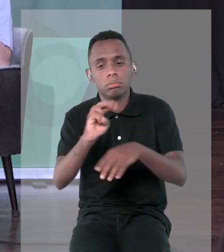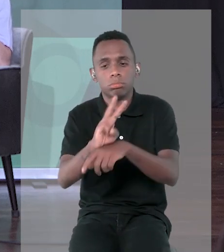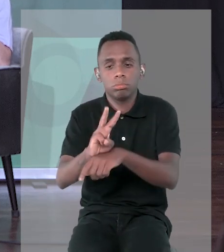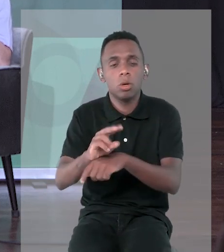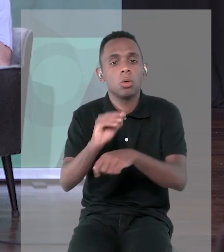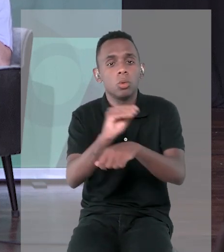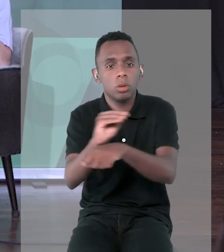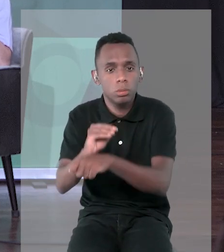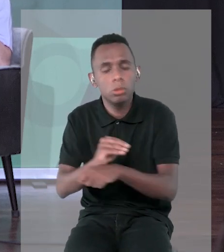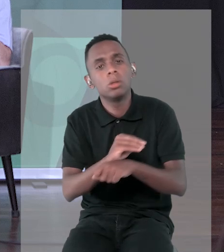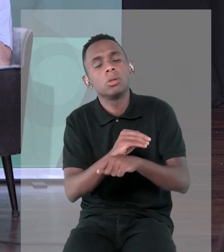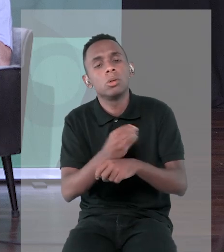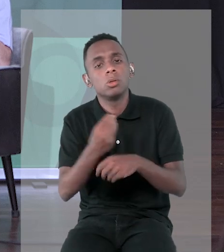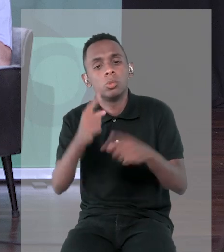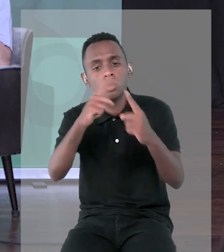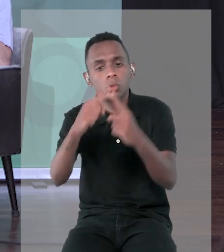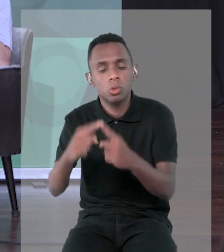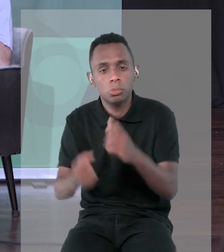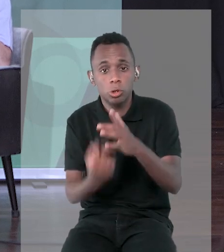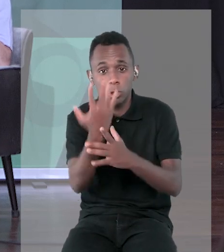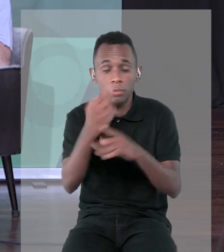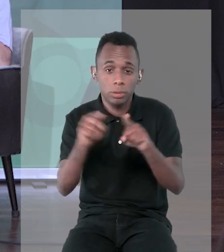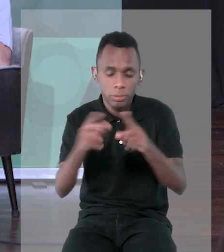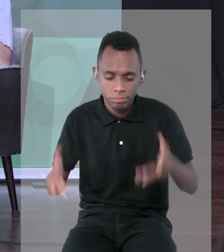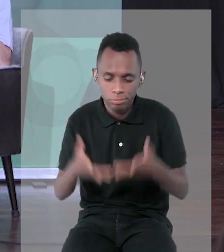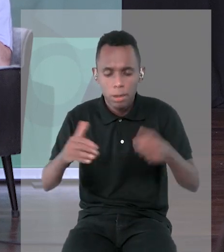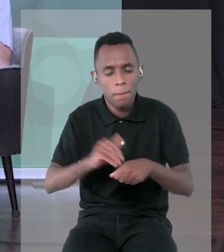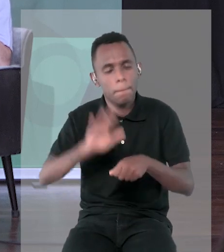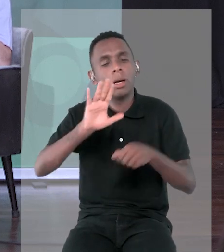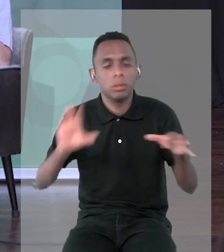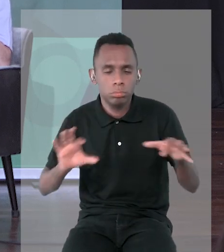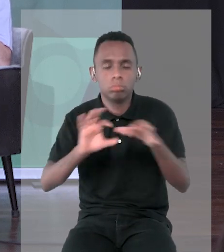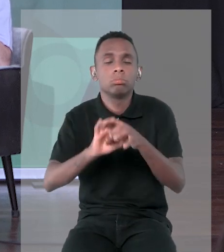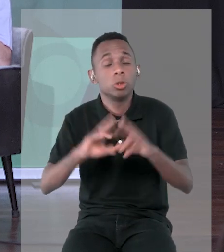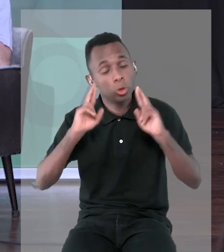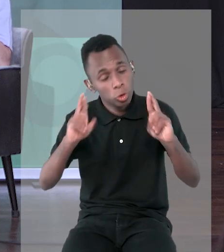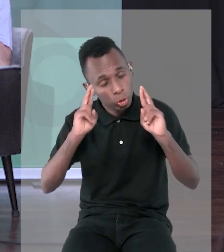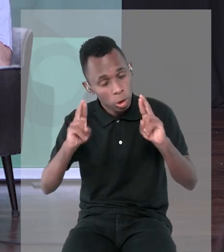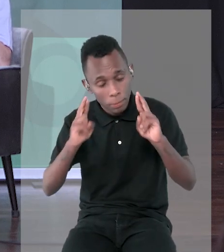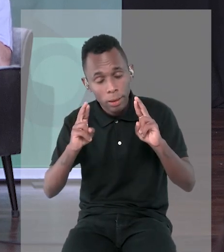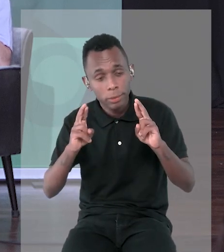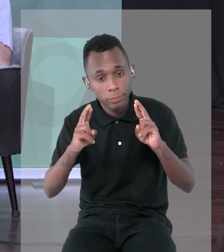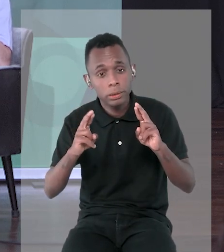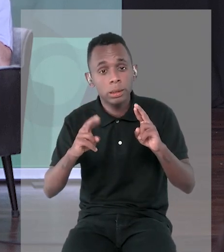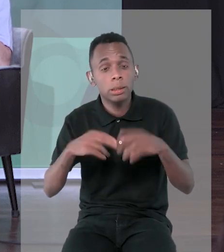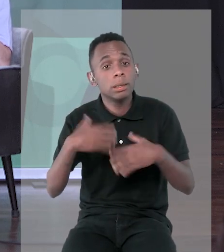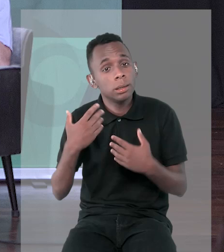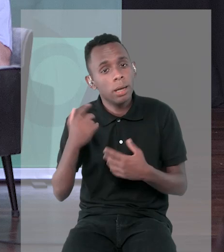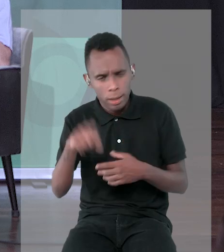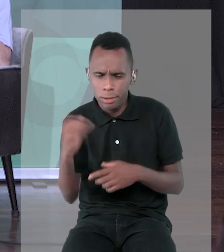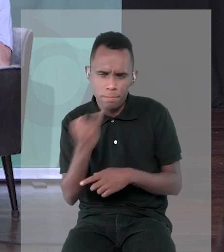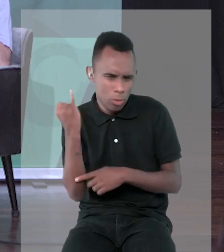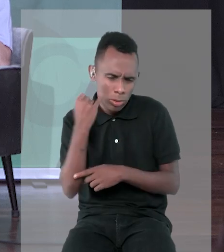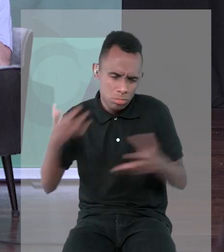monitoramento de espécies. E nós estamos agora fomentando mais. Pretendemos que isso seja, entendemos que isso é algo de muito